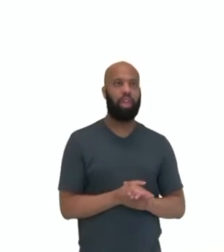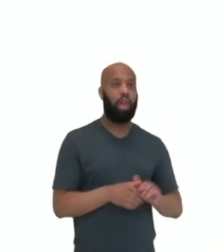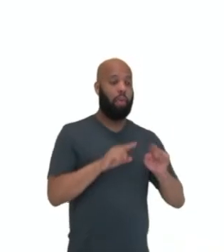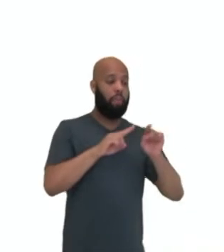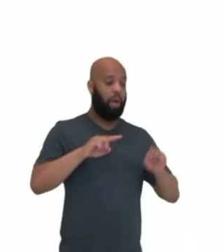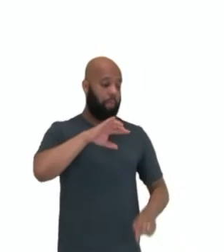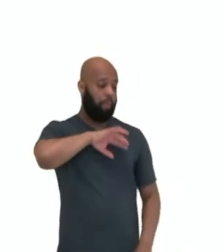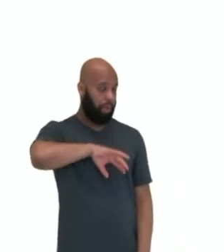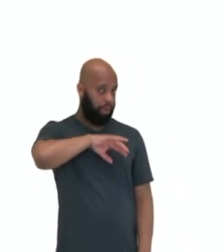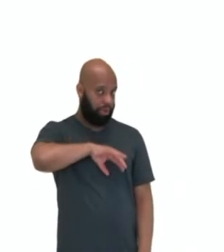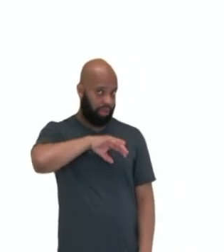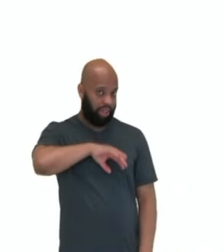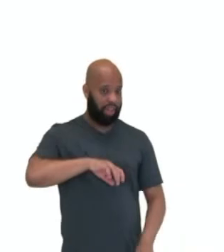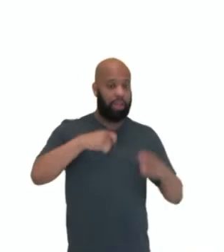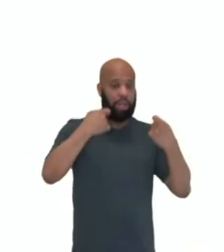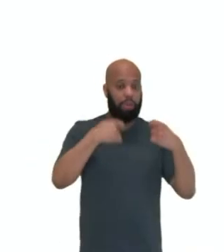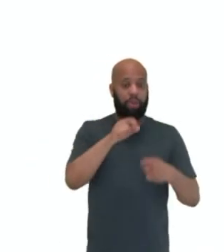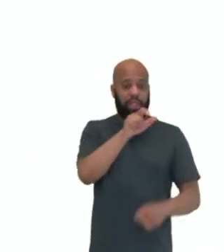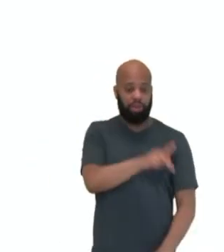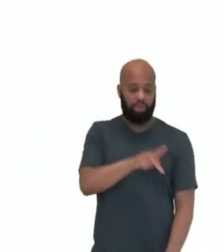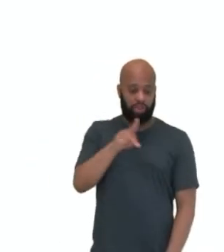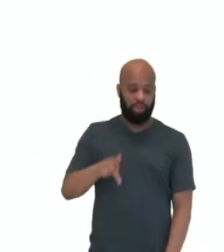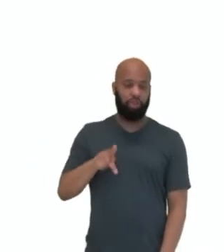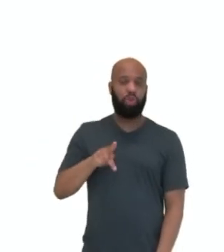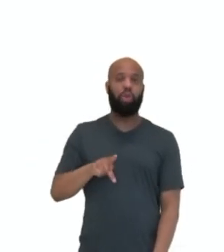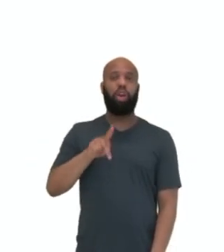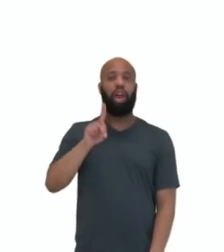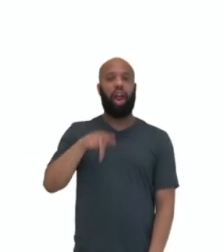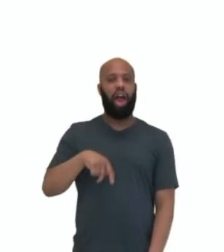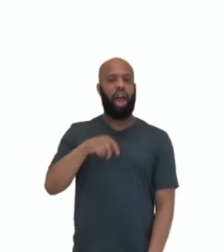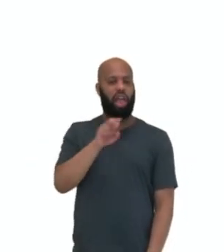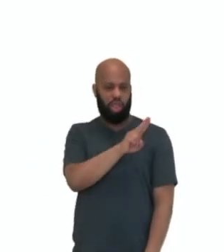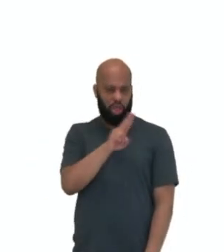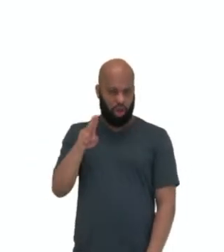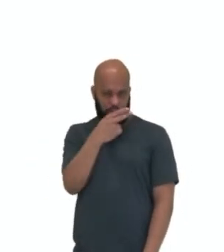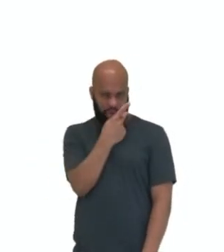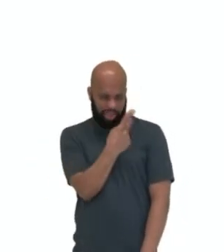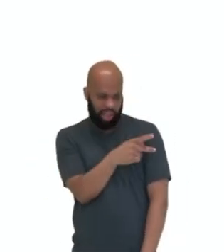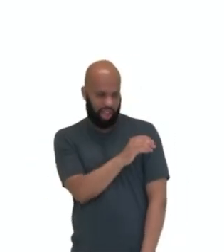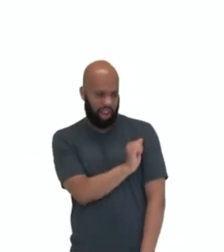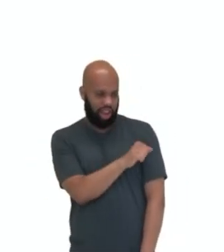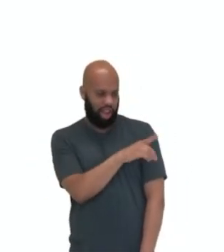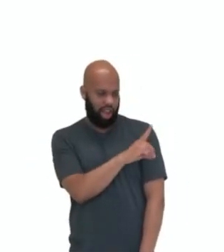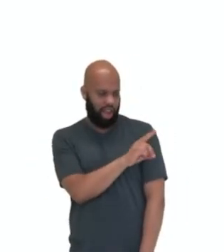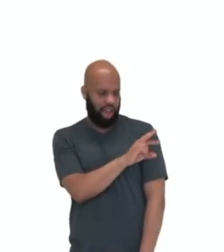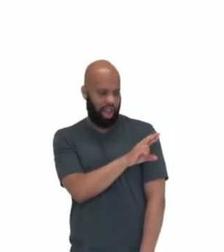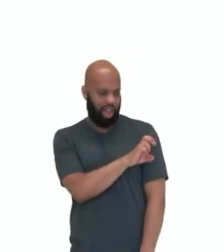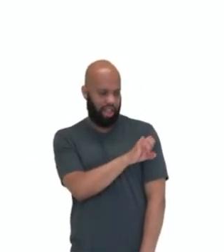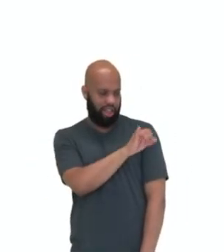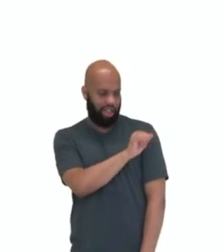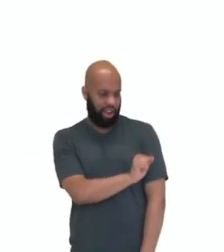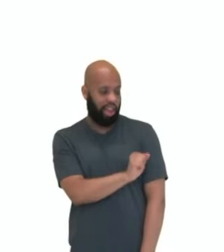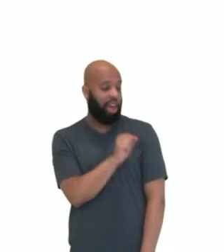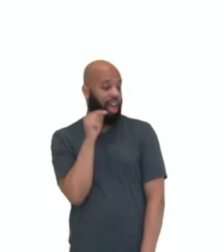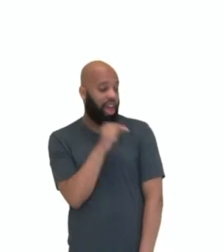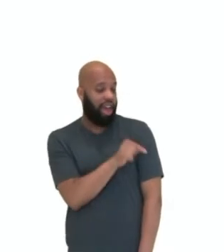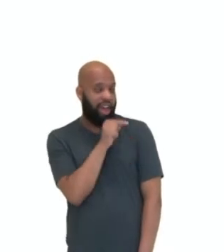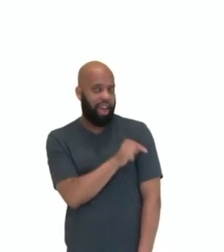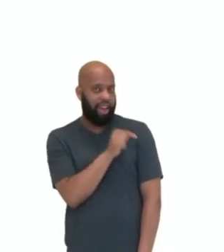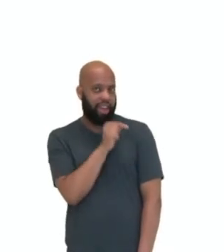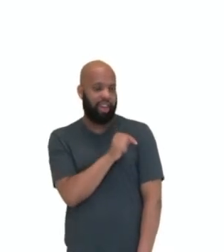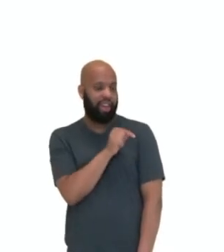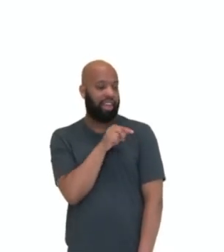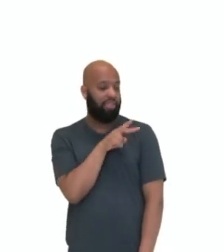português. Demanda da professora paulista Andréia Caetano. É ela, então no caso Andréia Caetano,